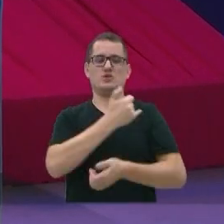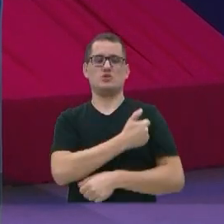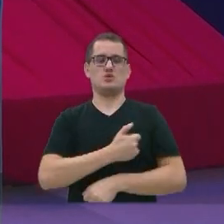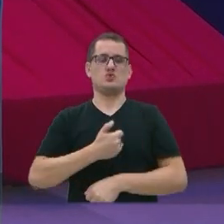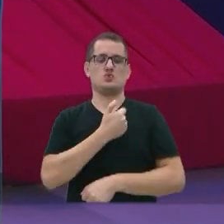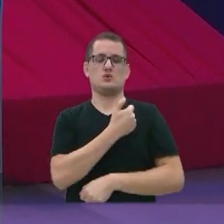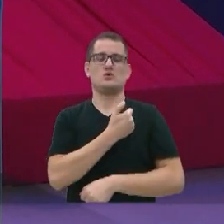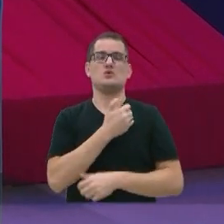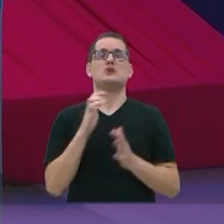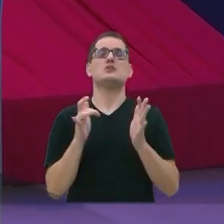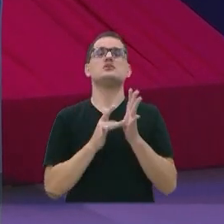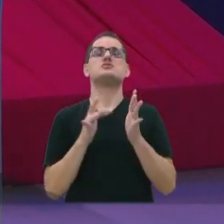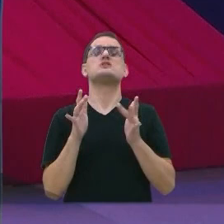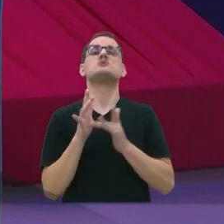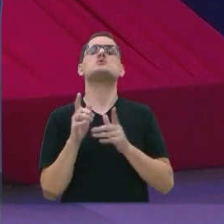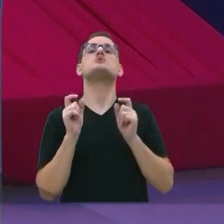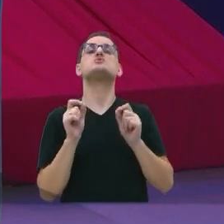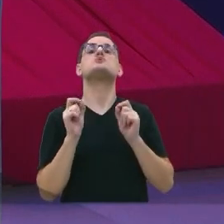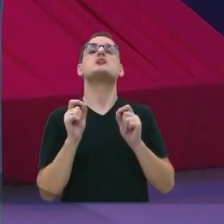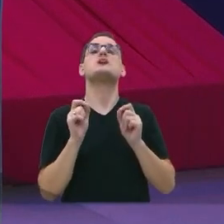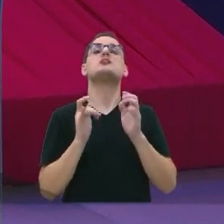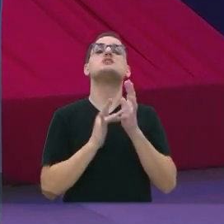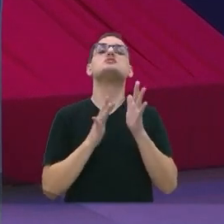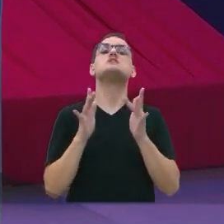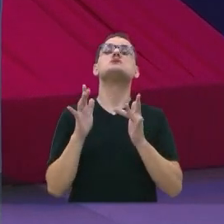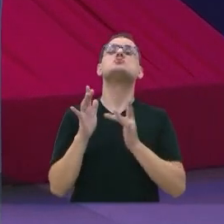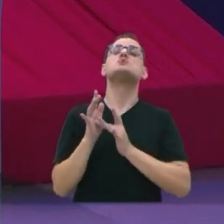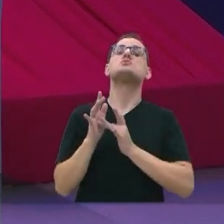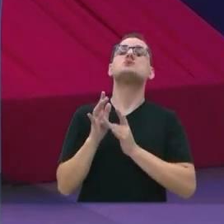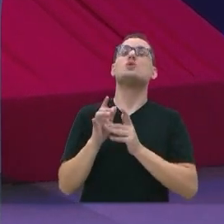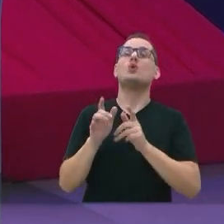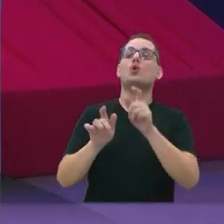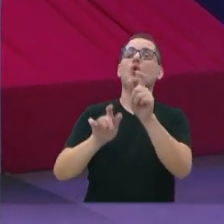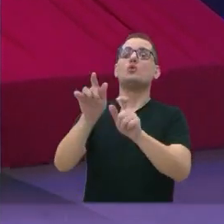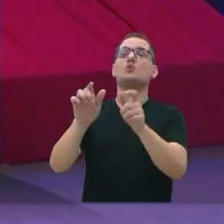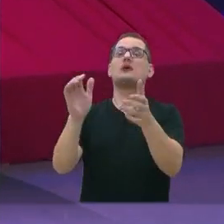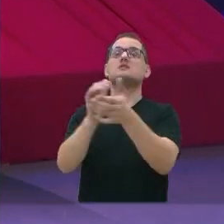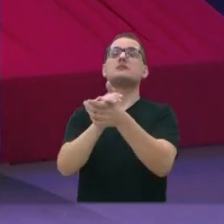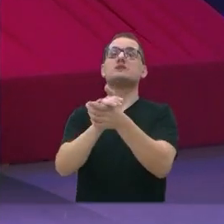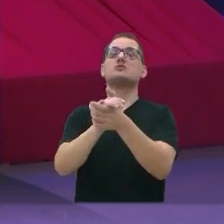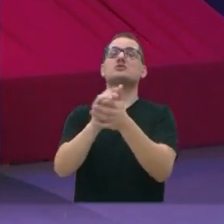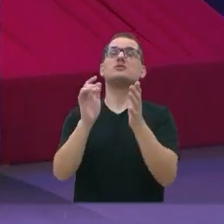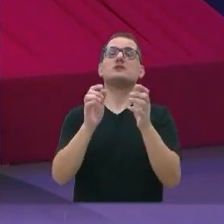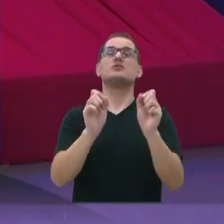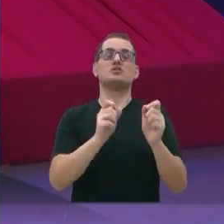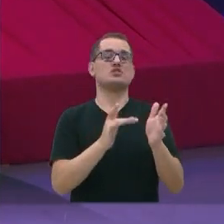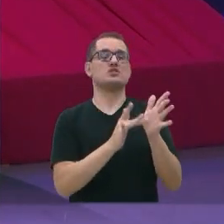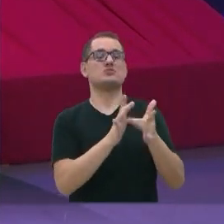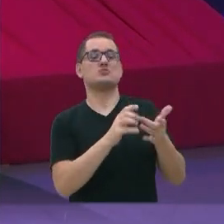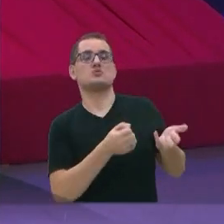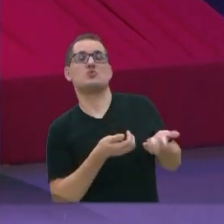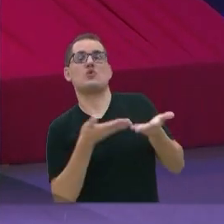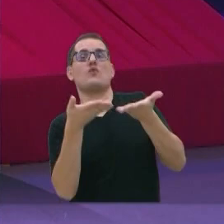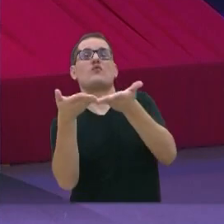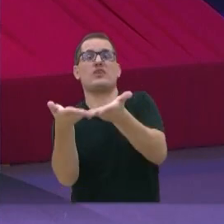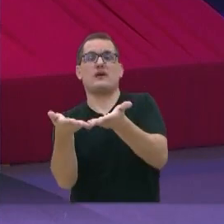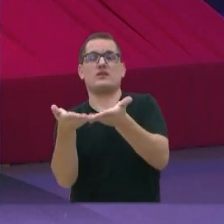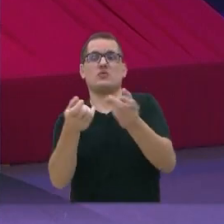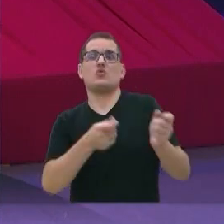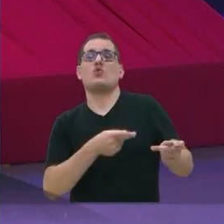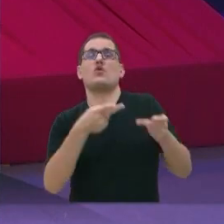Jesus foi convidado, sim ou não? Sim. Jesus foi convidado para um